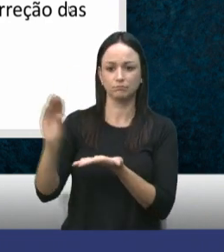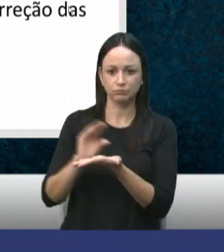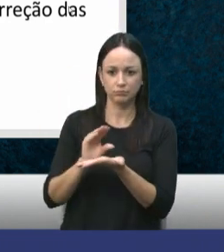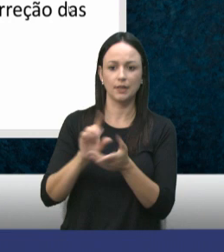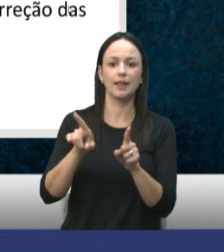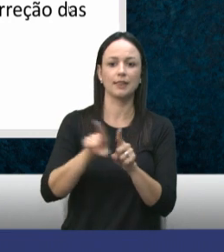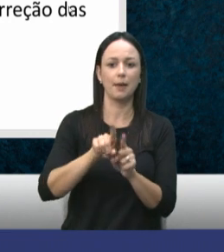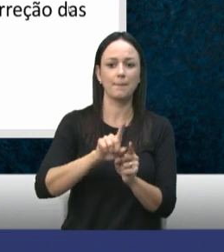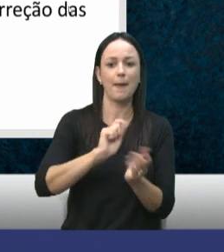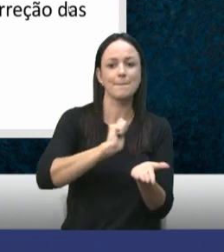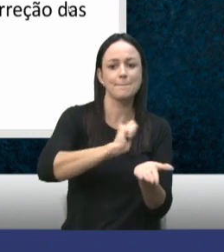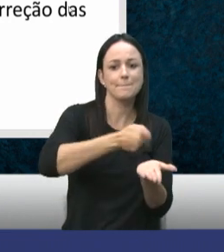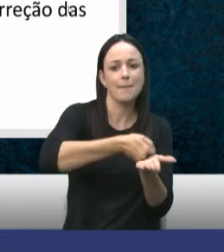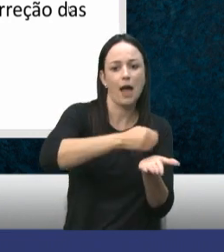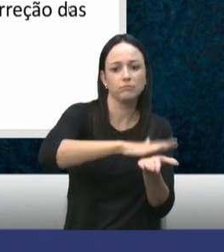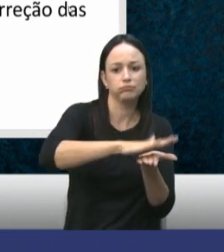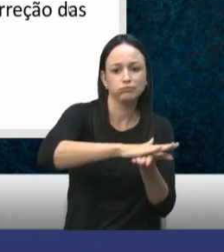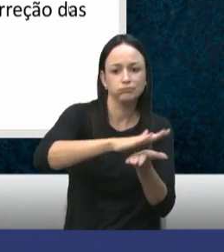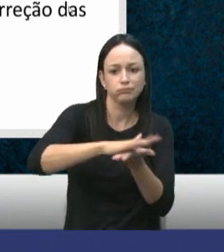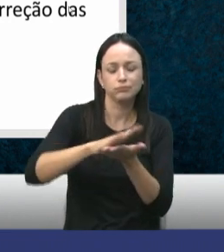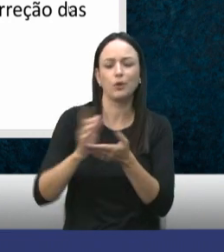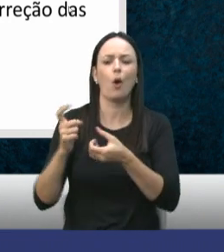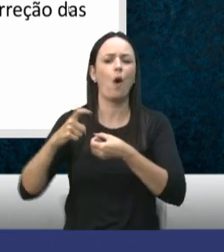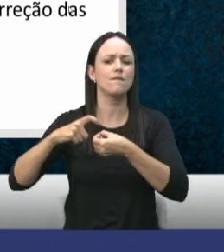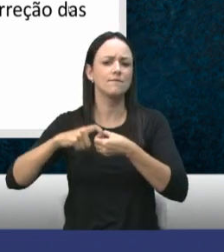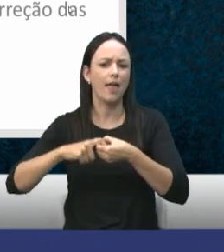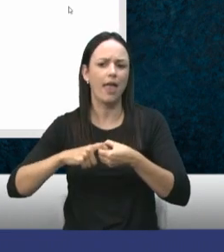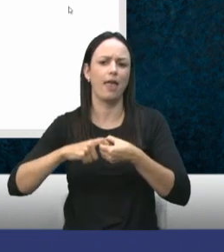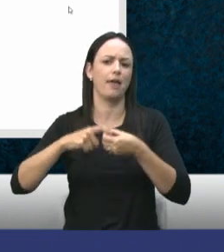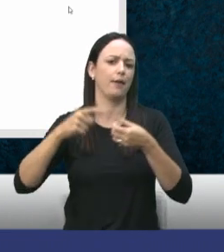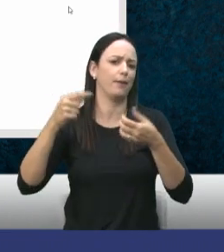vindas de convênios e demais afins.